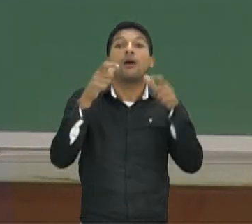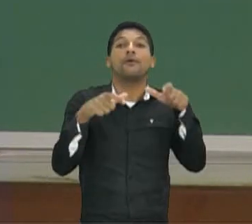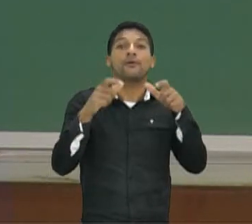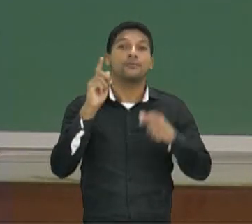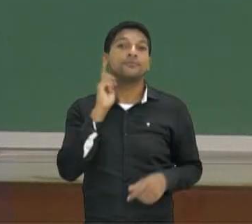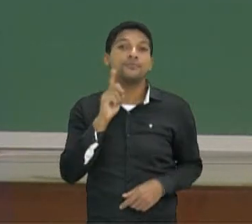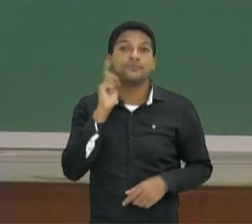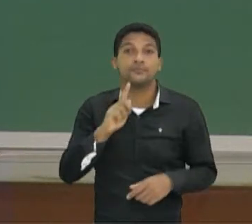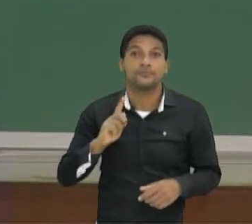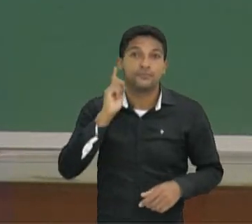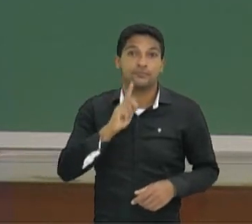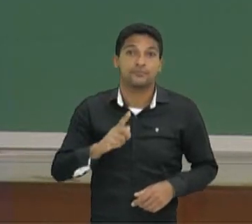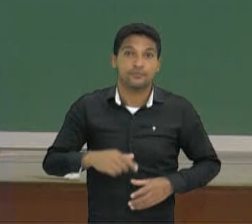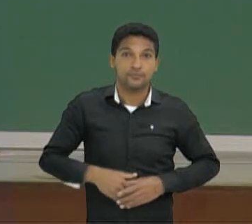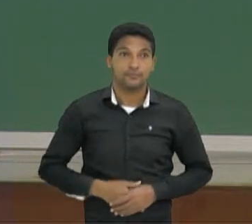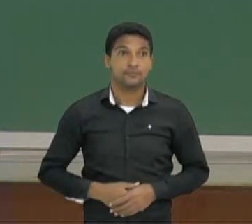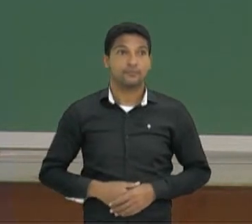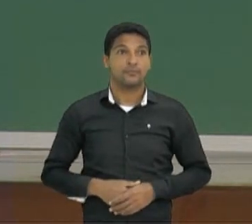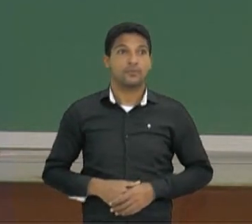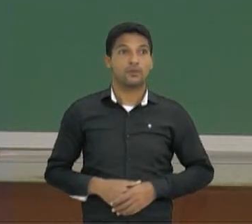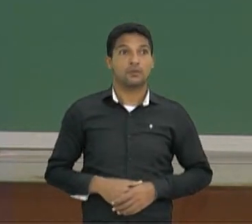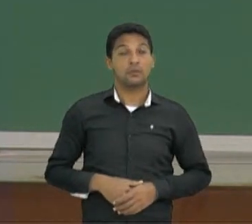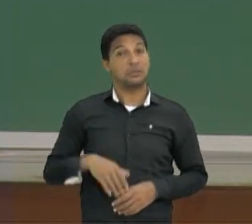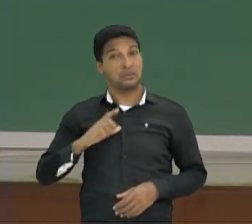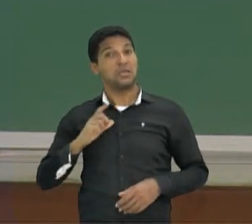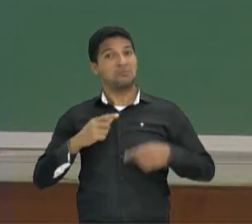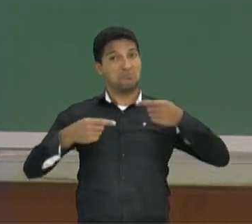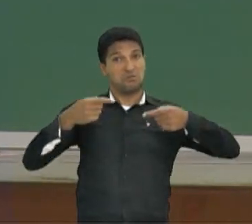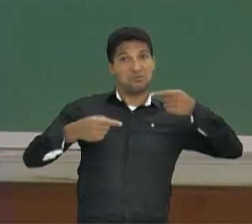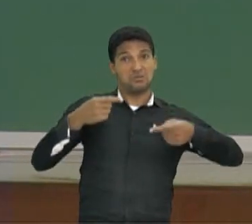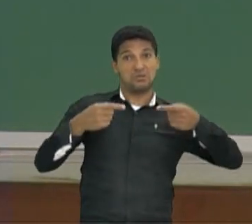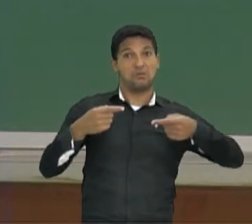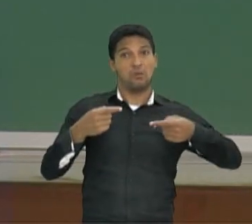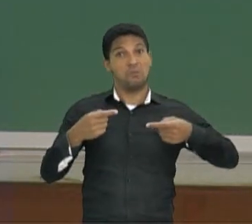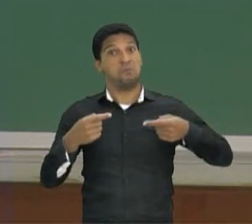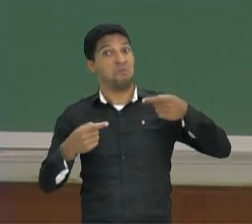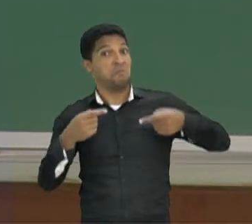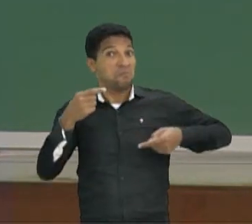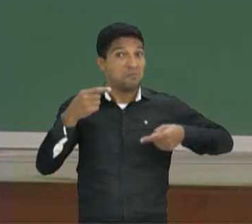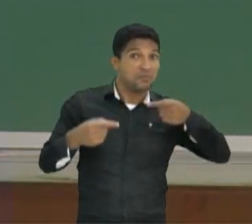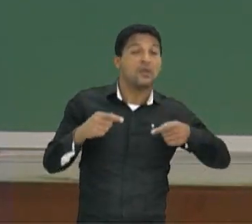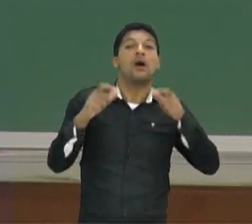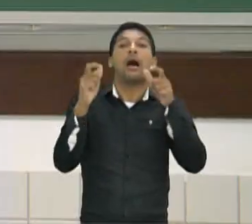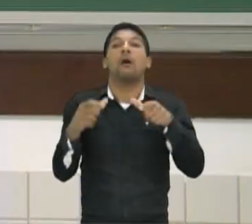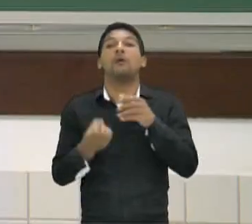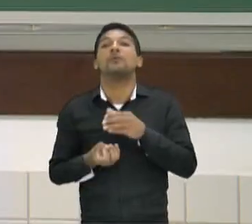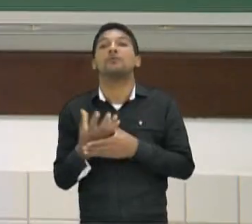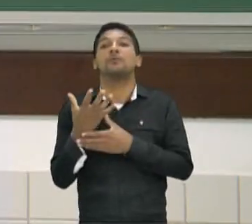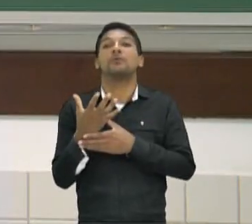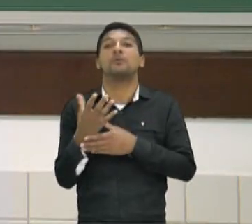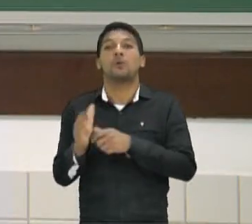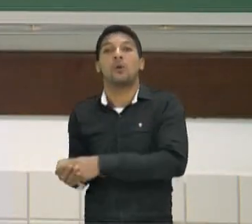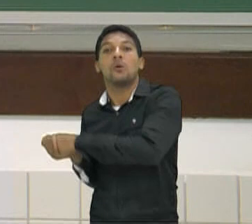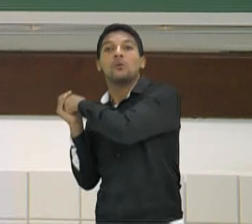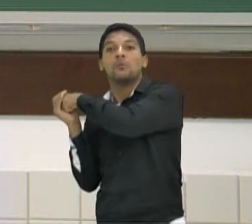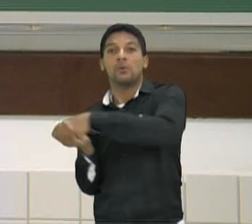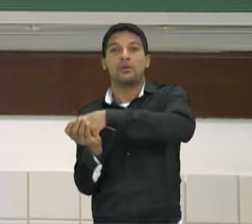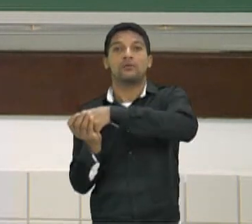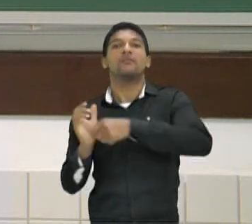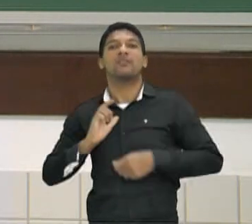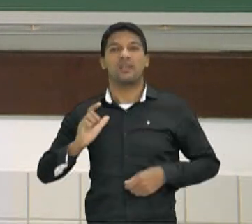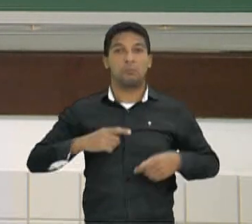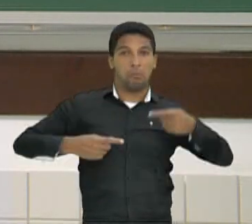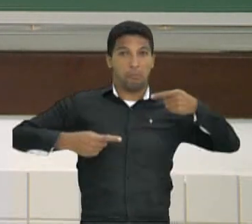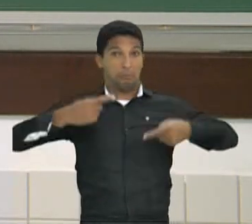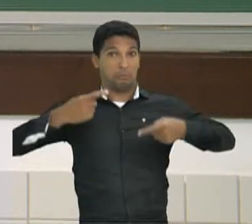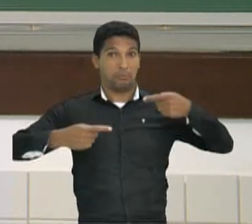onde surgiu o beisebol, né, mas a grande maioria tem quase que uma decisão unânime, né, que ele